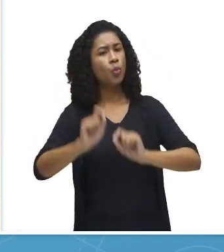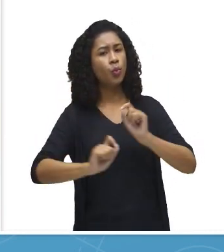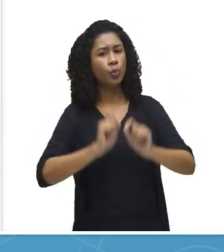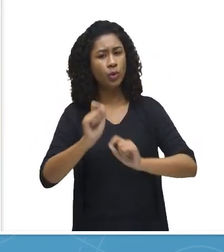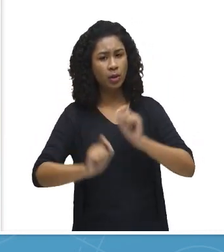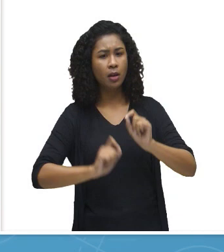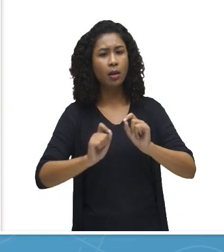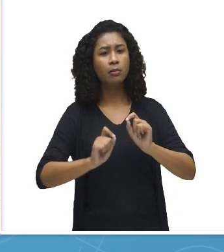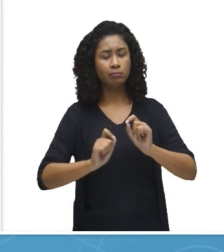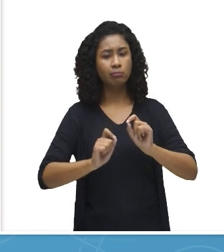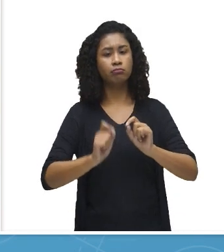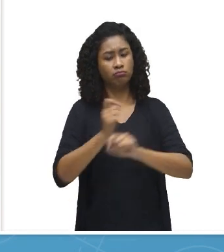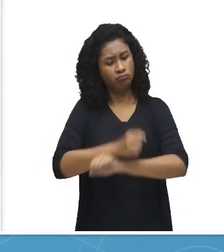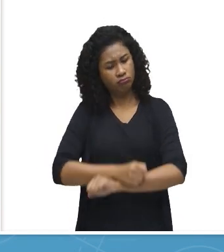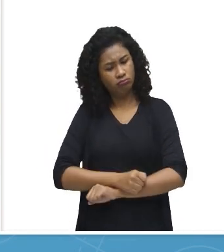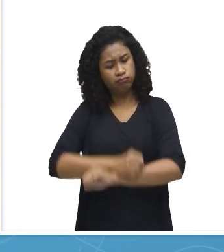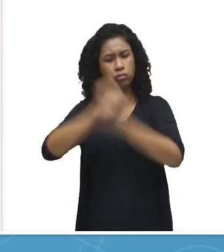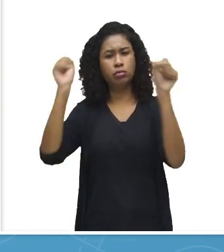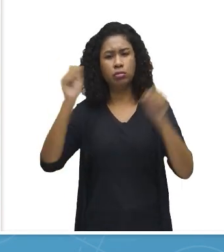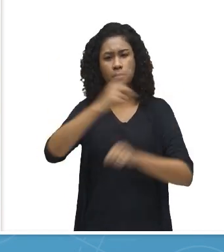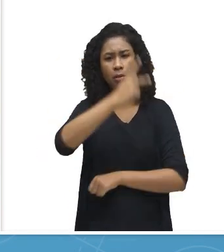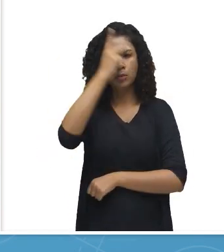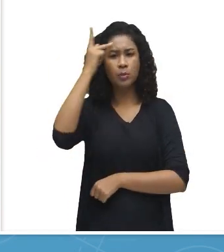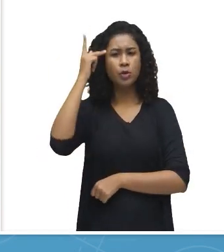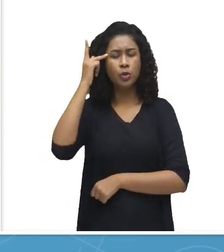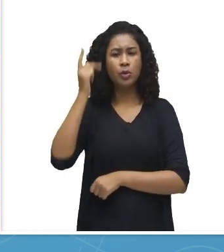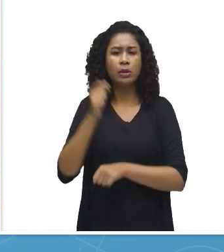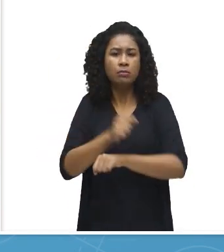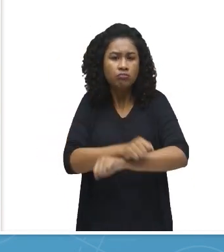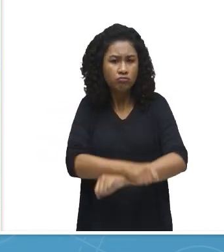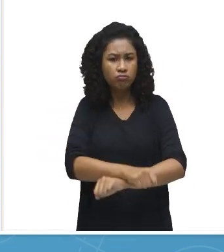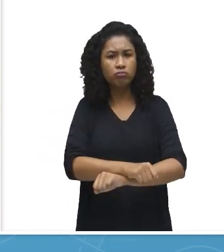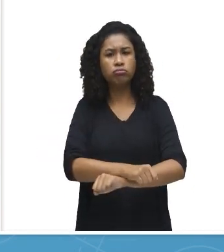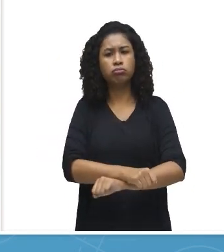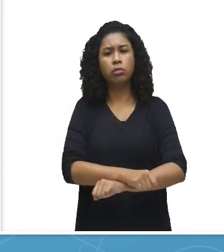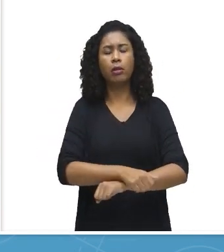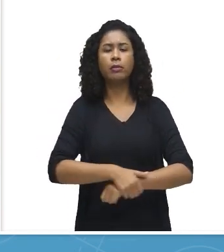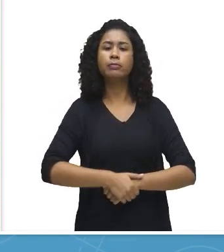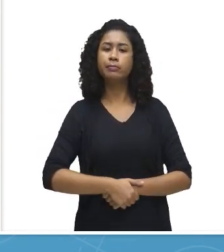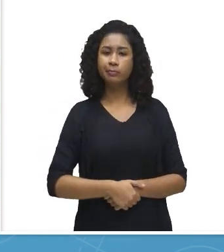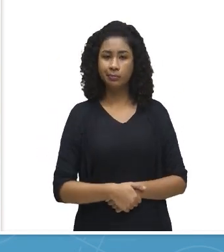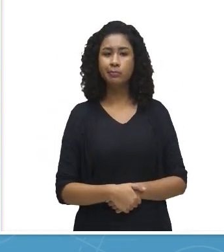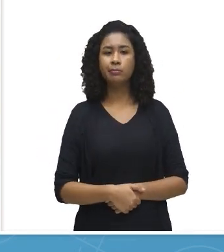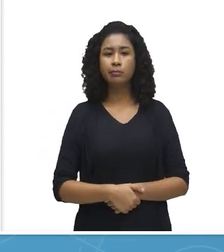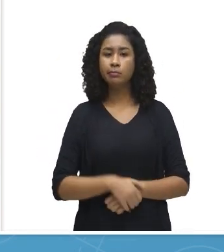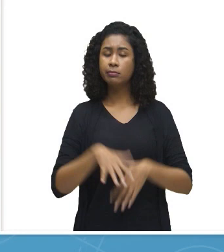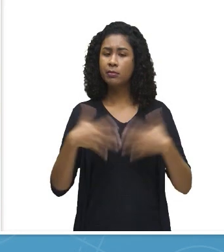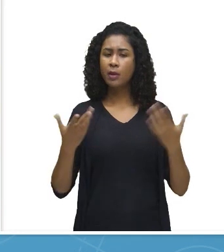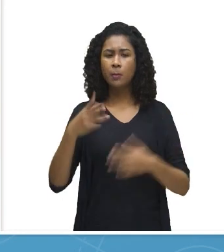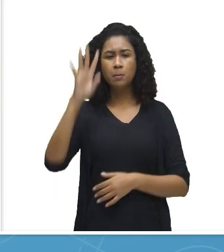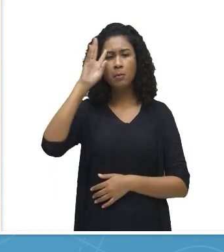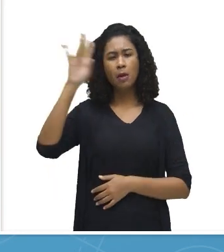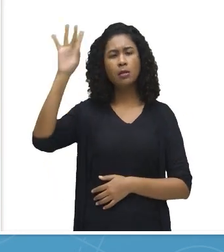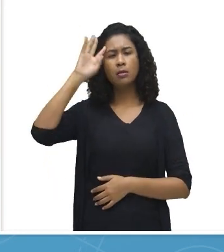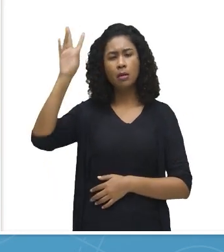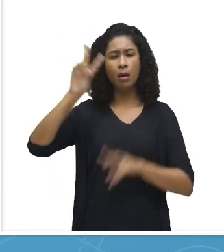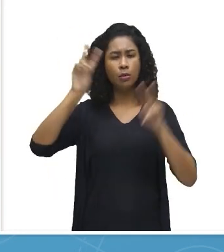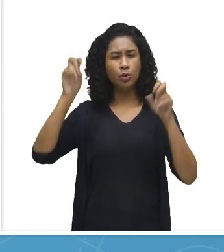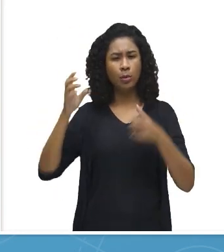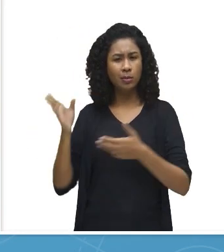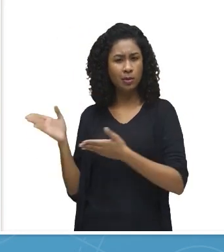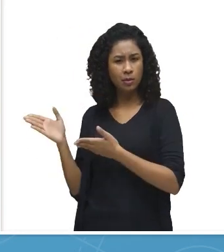da libertação dos negros escravos, né? E aqui a gente tem que pensar nesse movimento